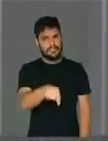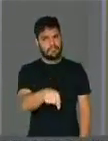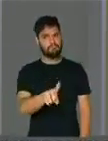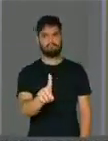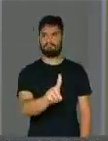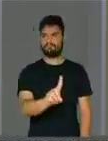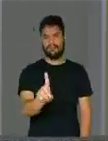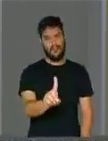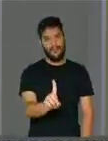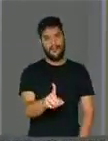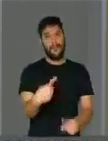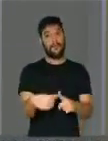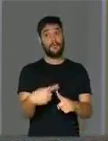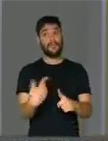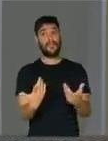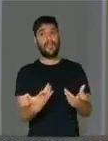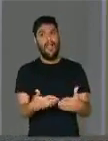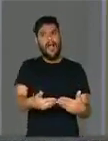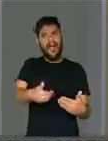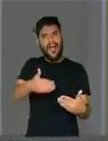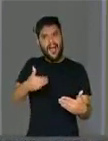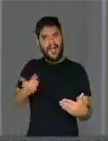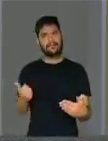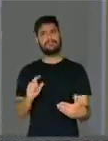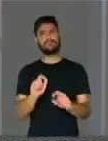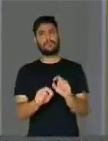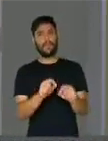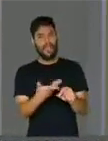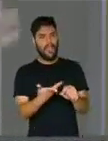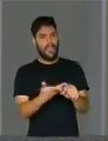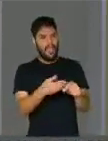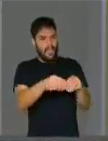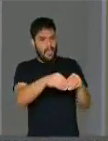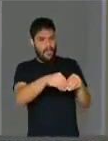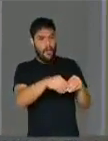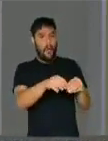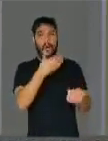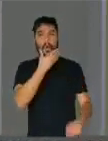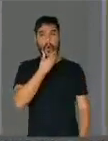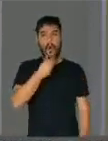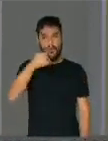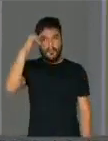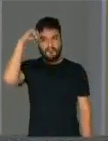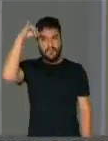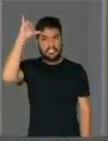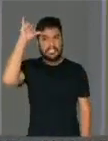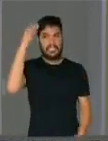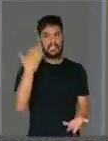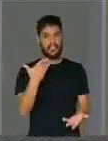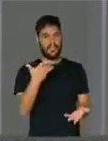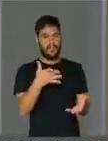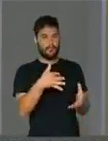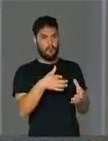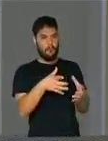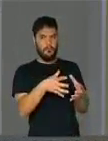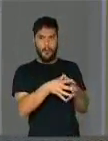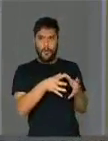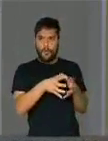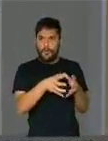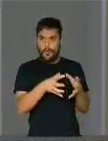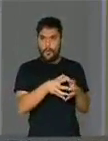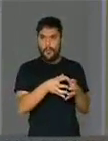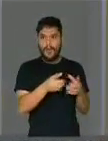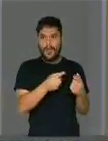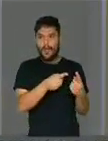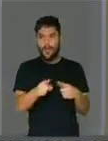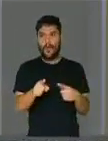altura, os fazendeiros, donos de 7 fazendas de arroz, contrataram até militares da